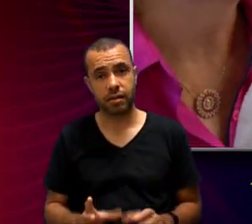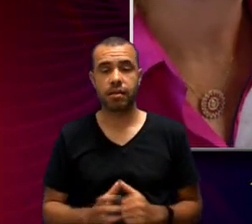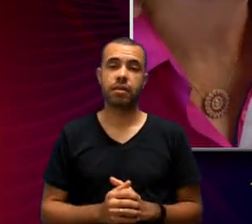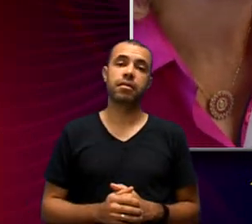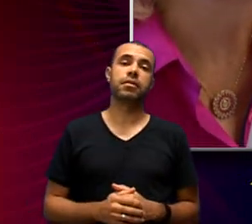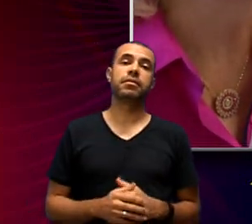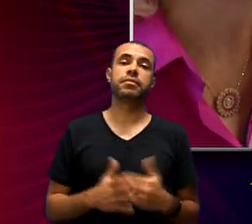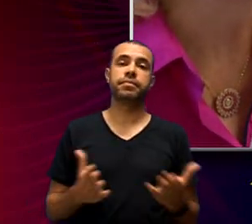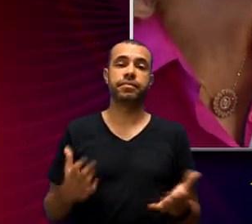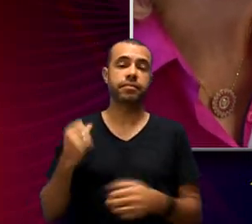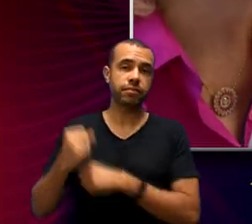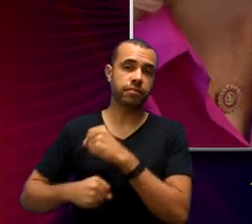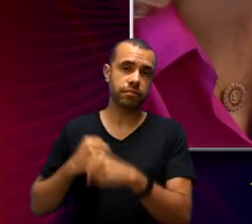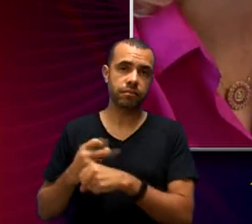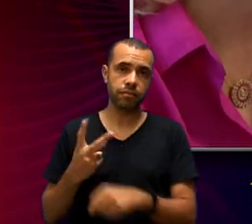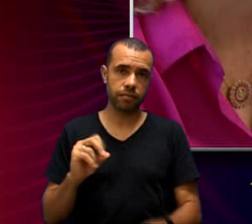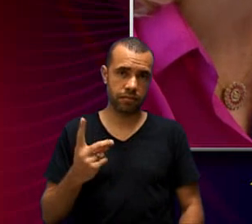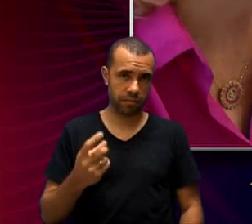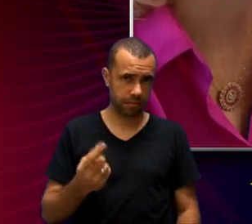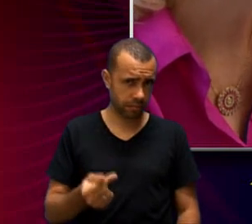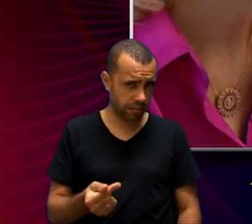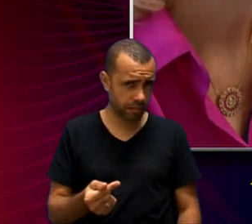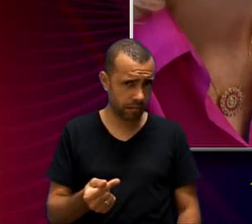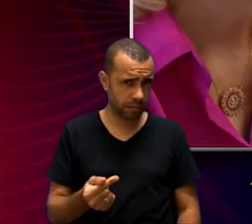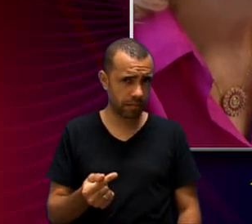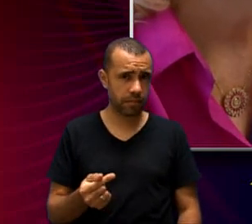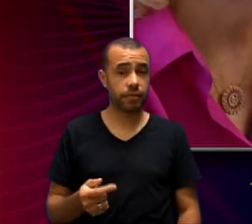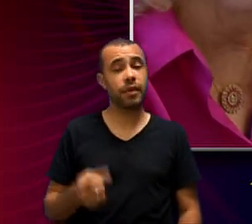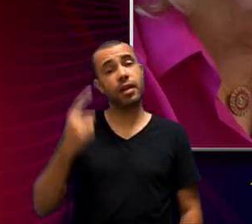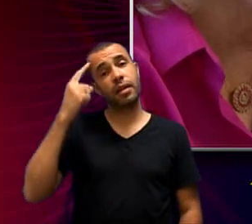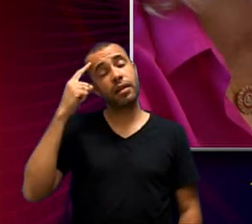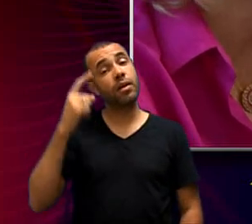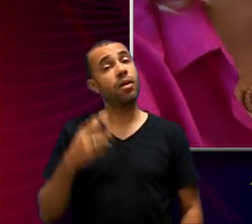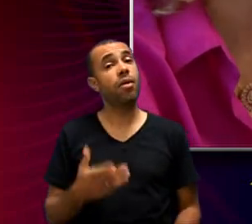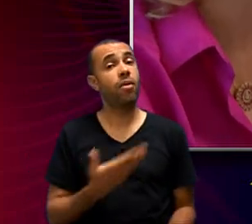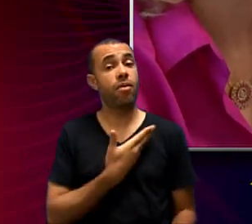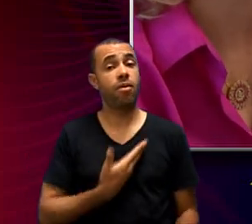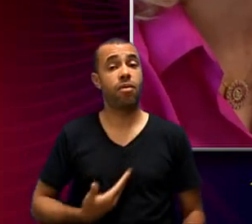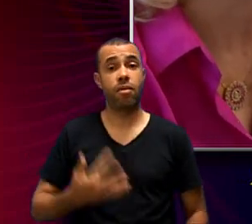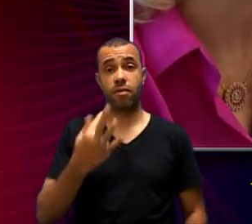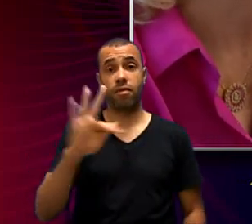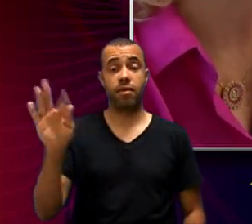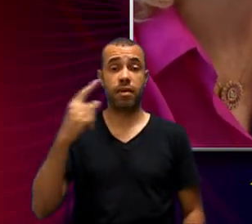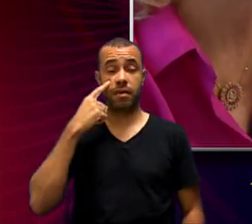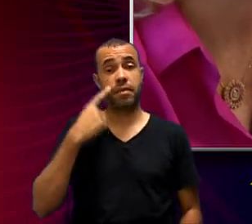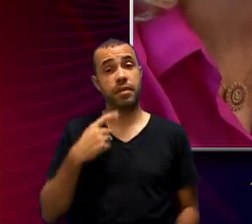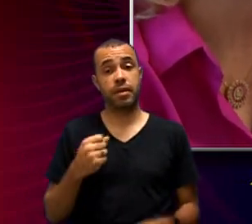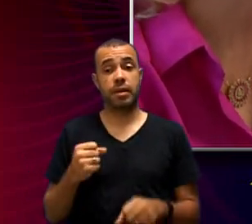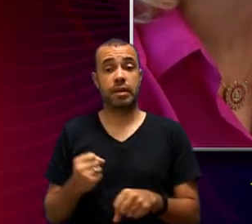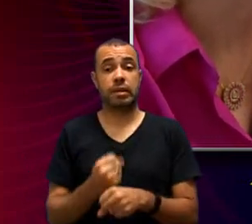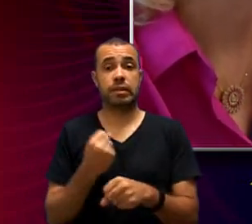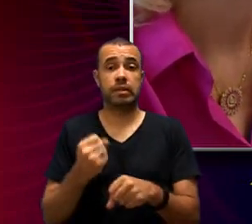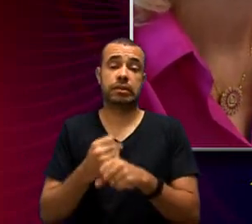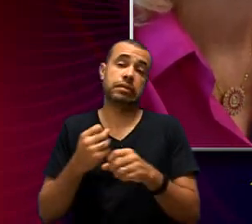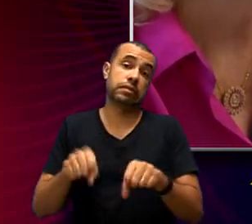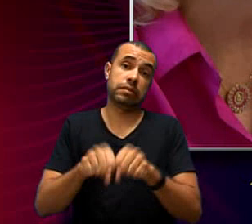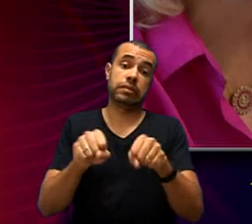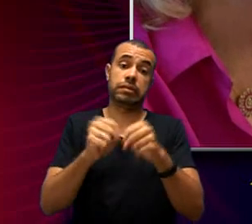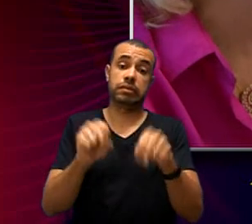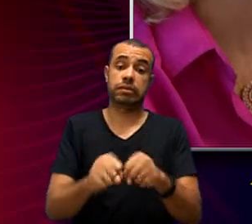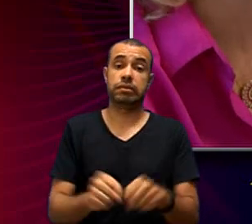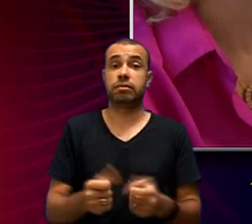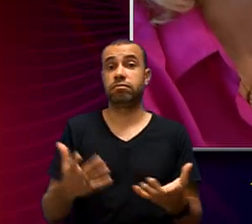aqui, agora, de 2017, é essa que o senhor está falando? Não, estou falando do governo federal mesmo. Eu estou falando dessa aqui, que dilapidou o orçamento público. Presidente. Essa, sim.